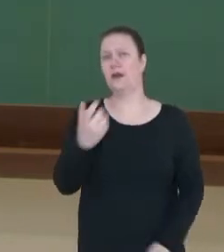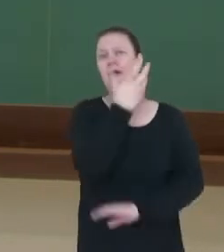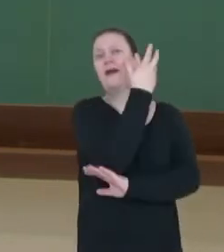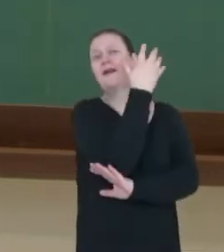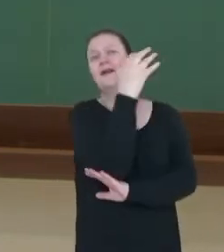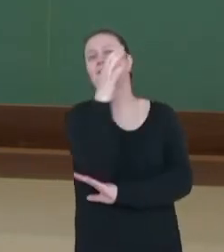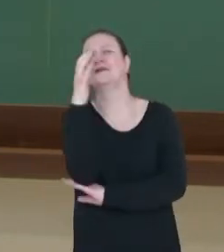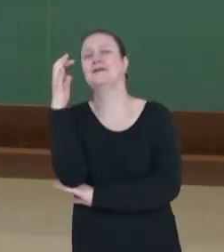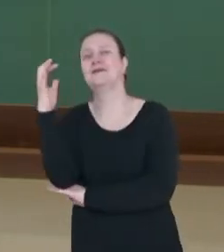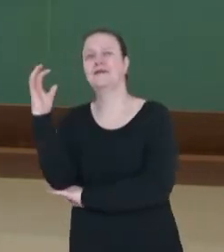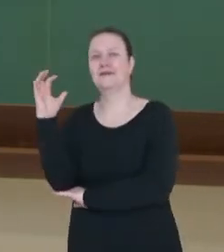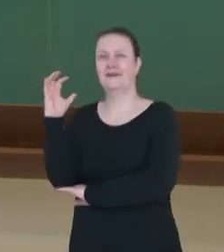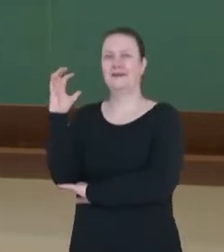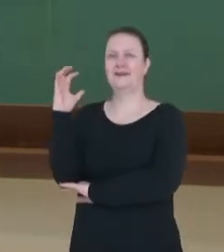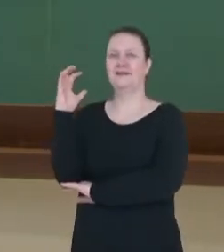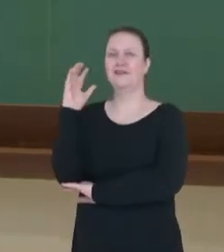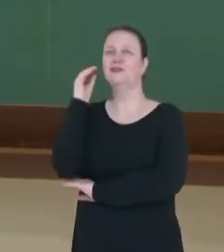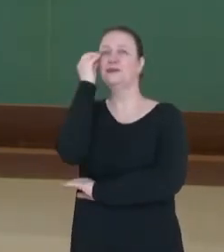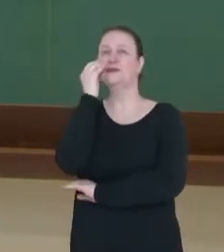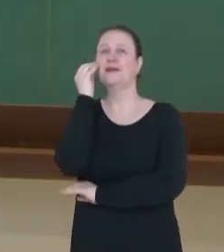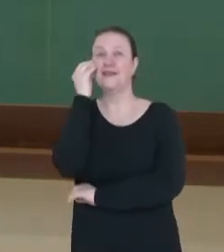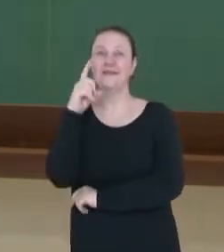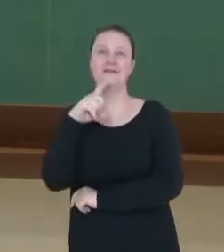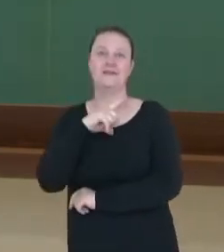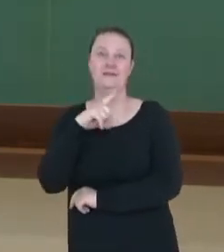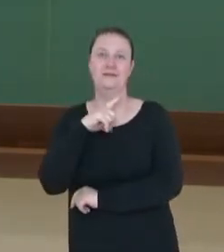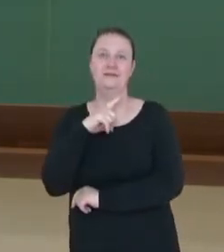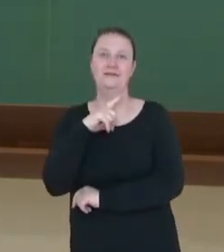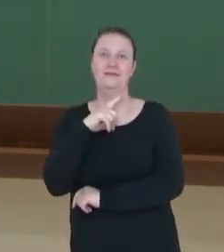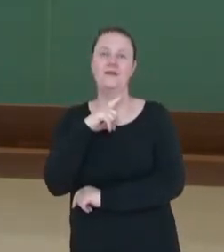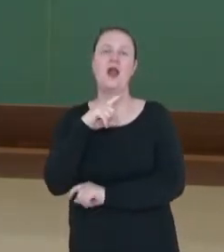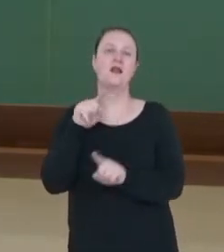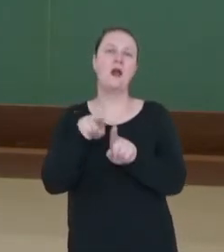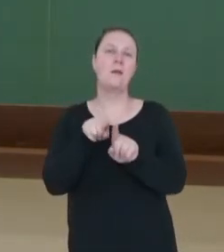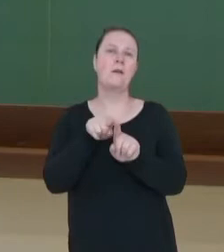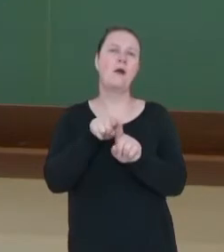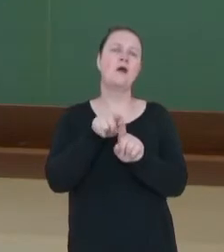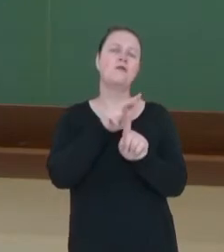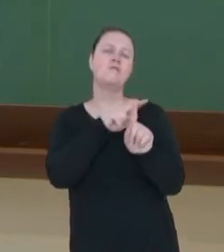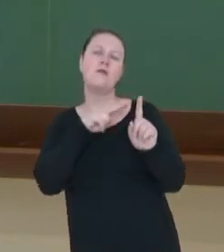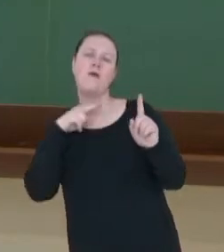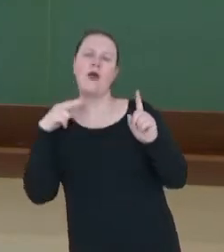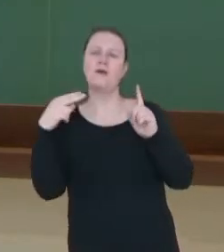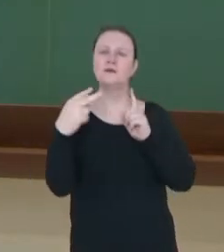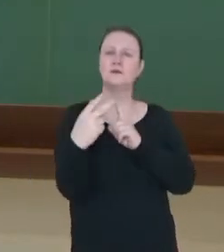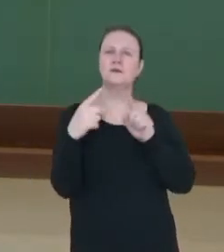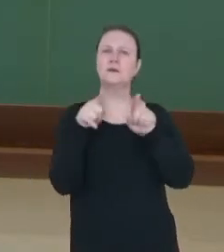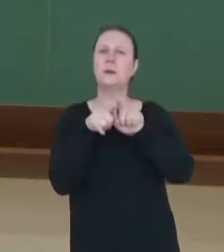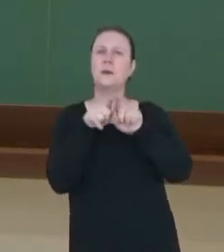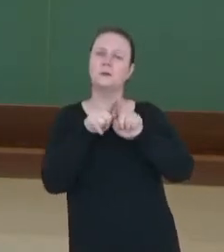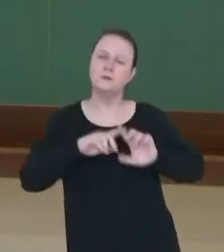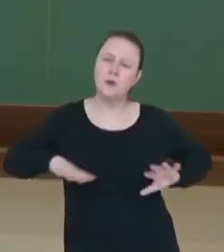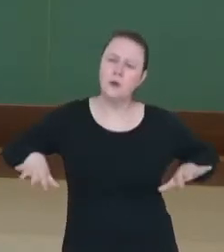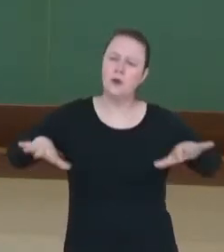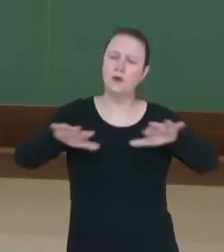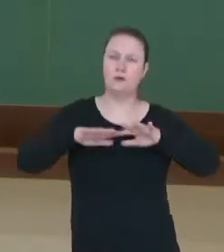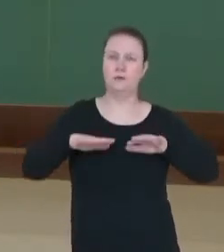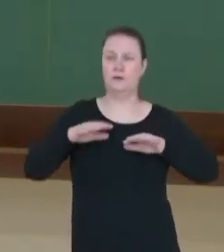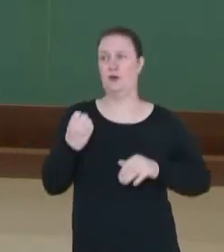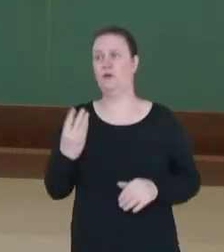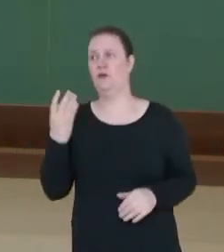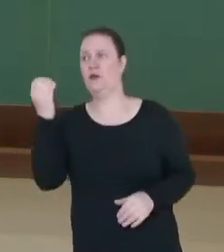natureza. E apesar da formação cosmopolita, mostra aqui na biografia, ó, que ele foi para